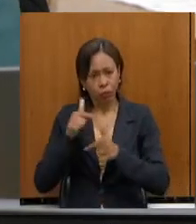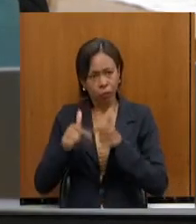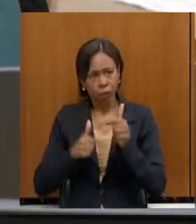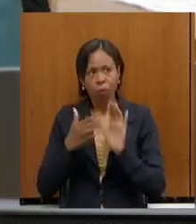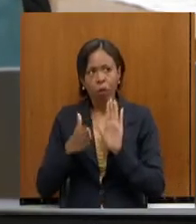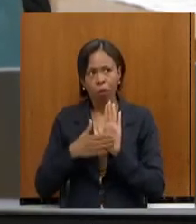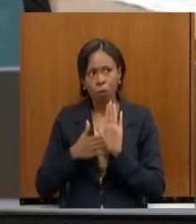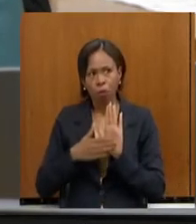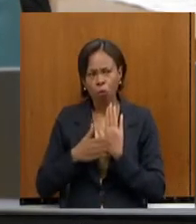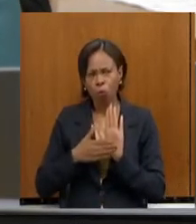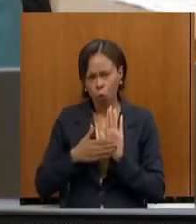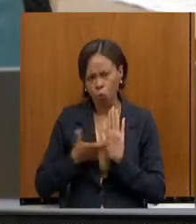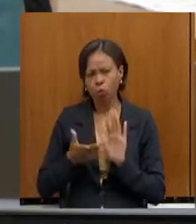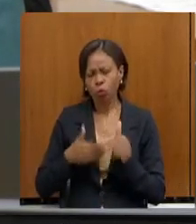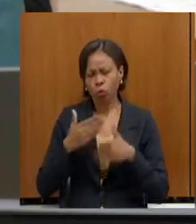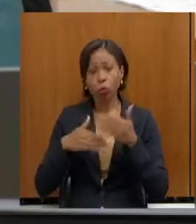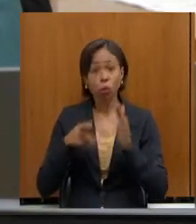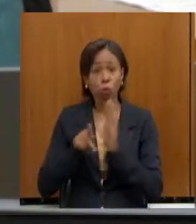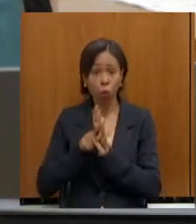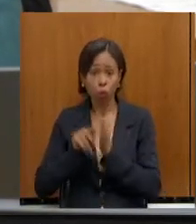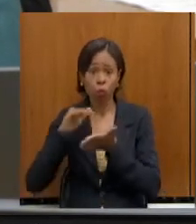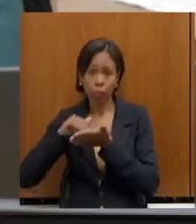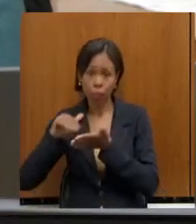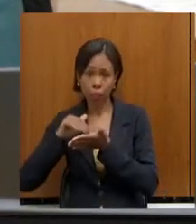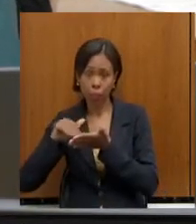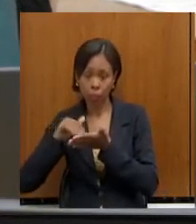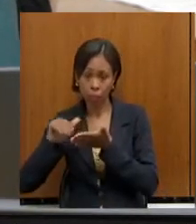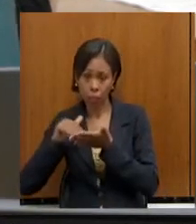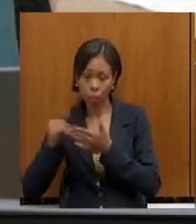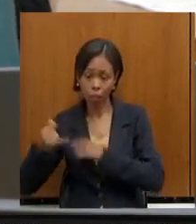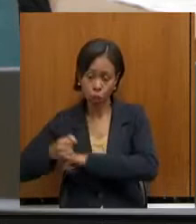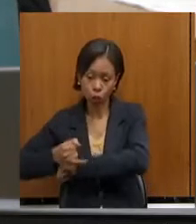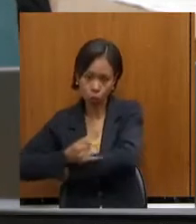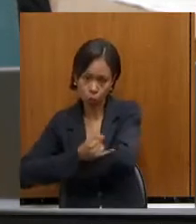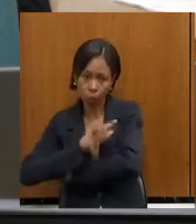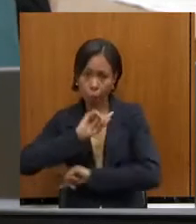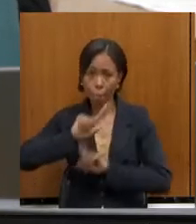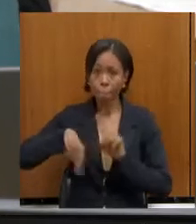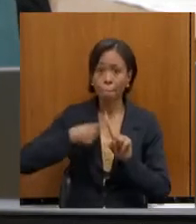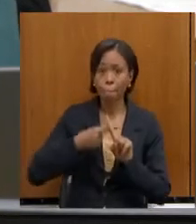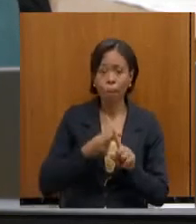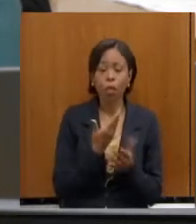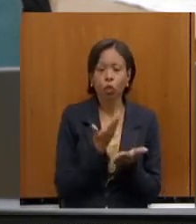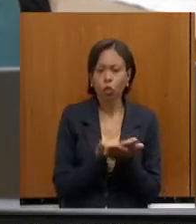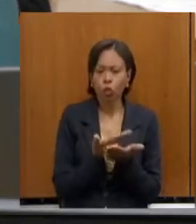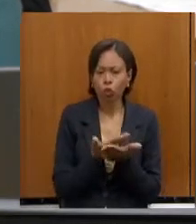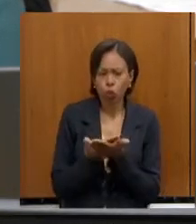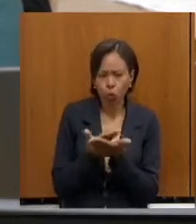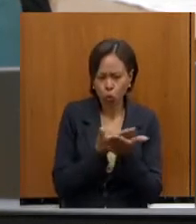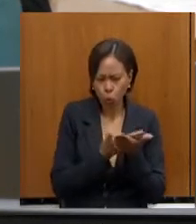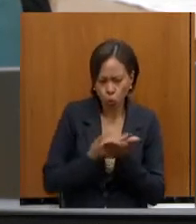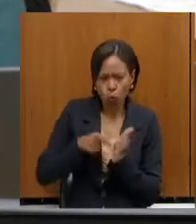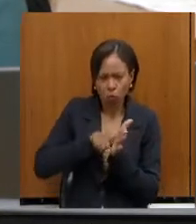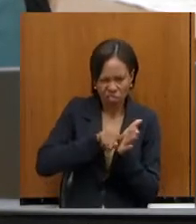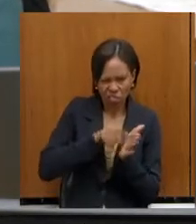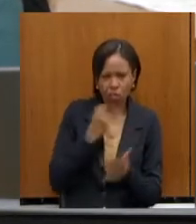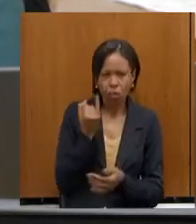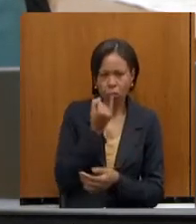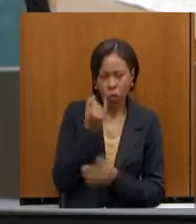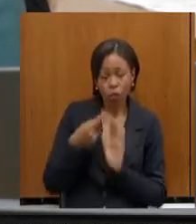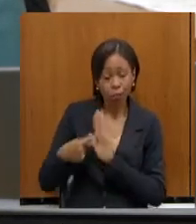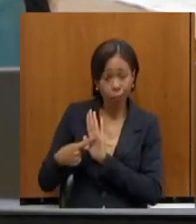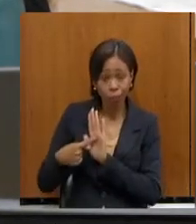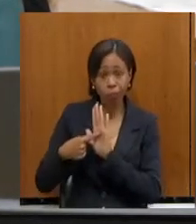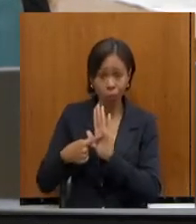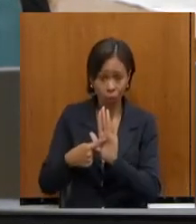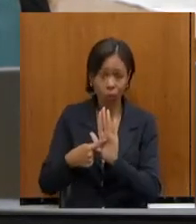proposto está sendo desenvolvido pela secretaria de infraestrutura com trabalhar com estudos importantes que mostram e demonstram de